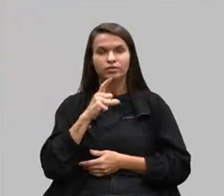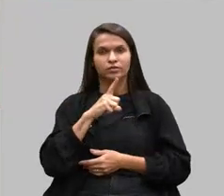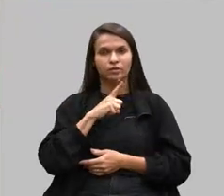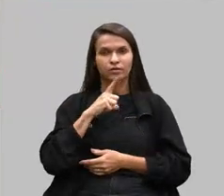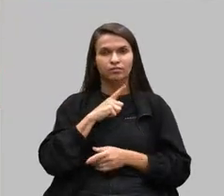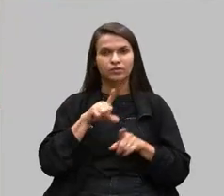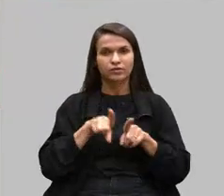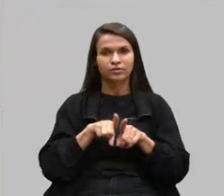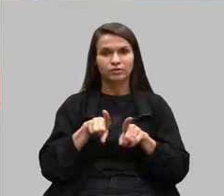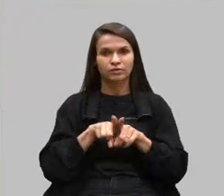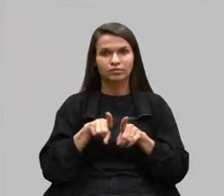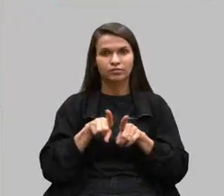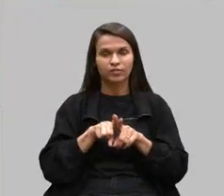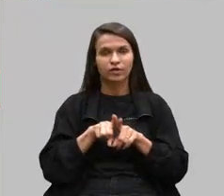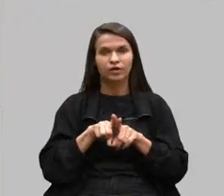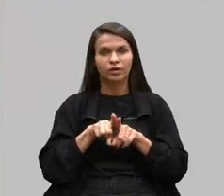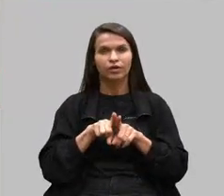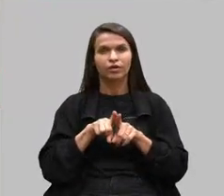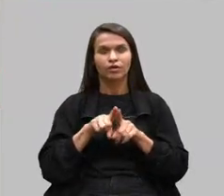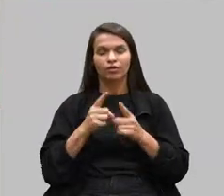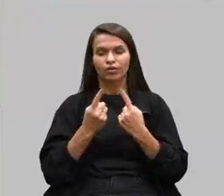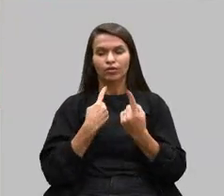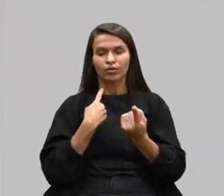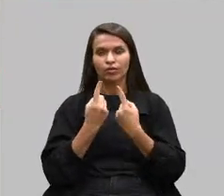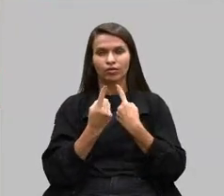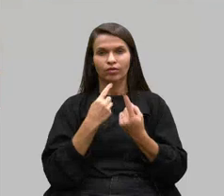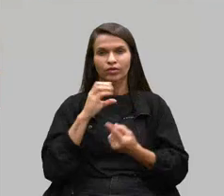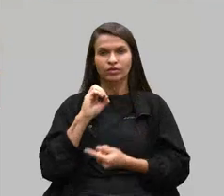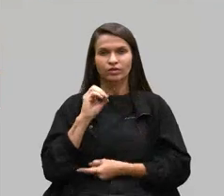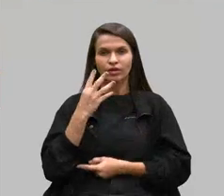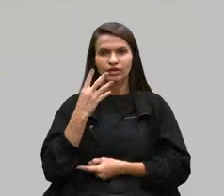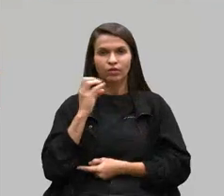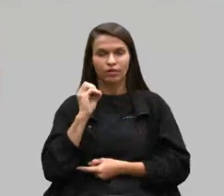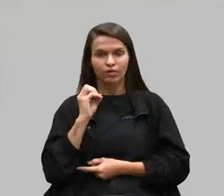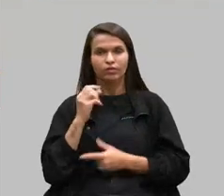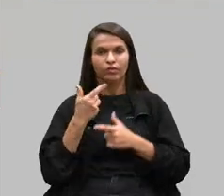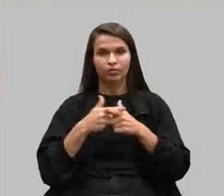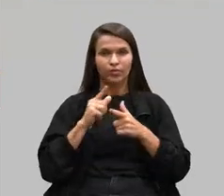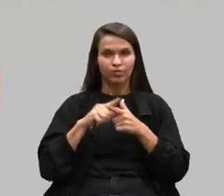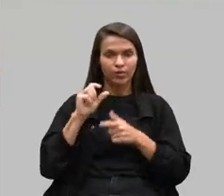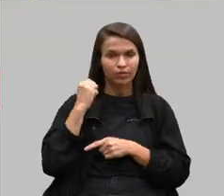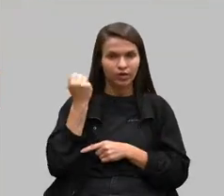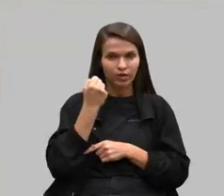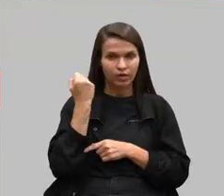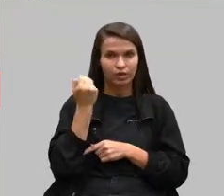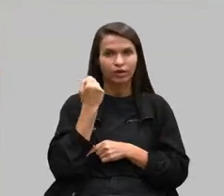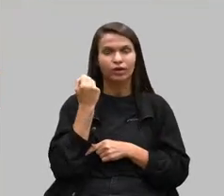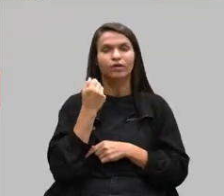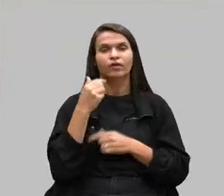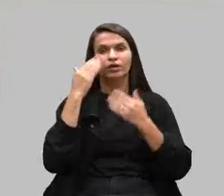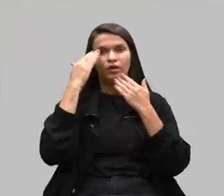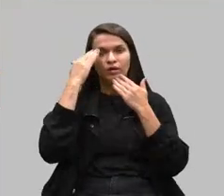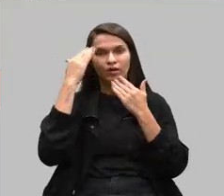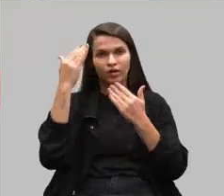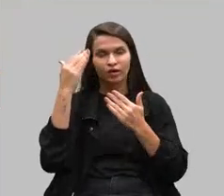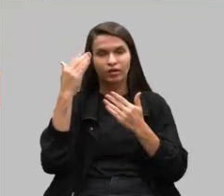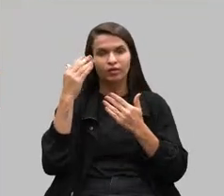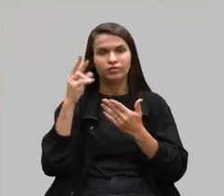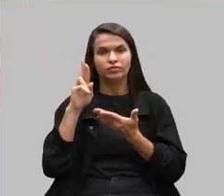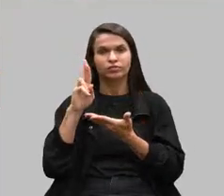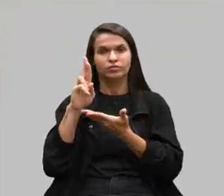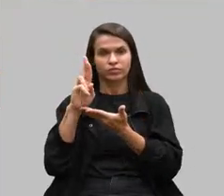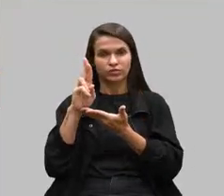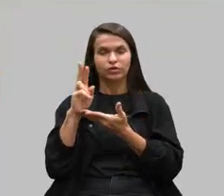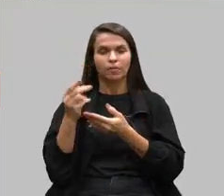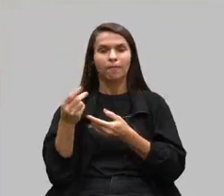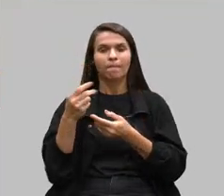nosso trevo da 040 que é um problema muito grave que nós temos em moeda eu agradeço a doutora que teve lá em moeda né